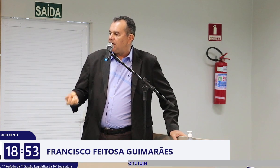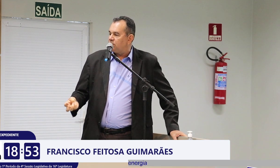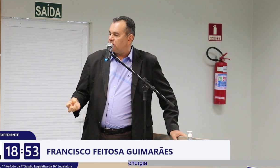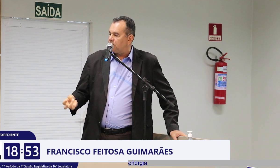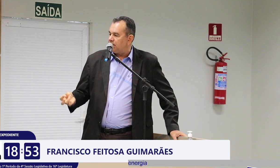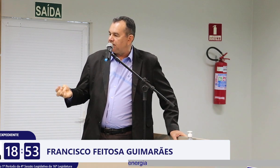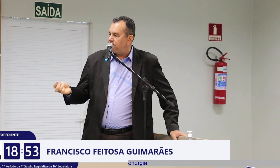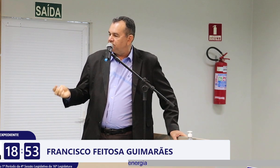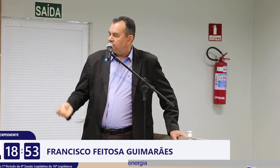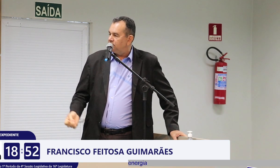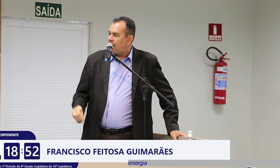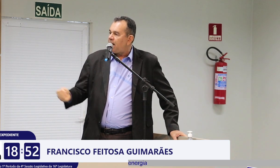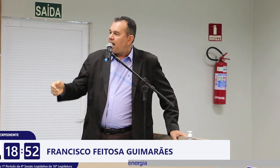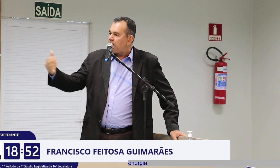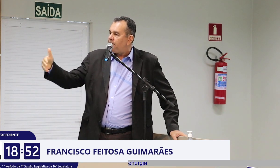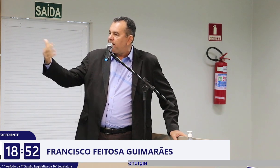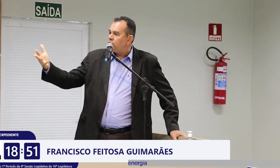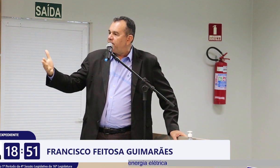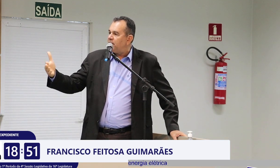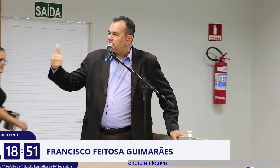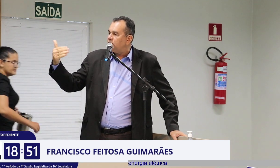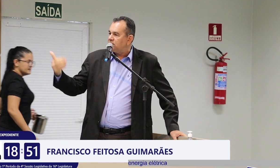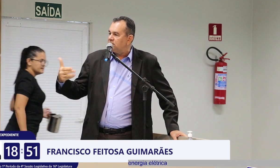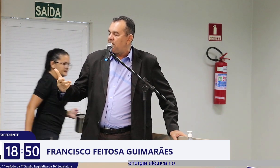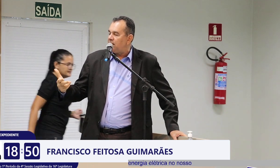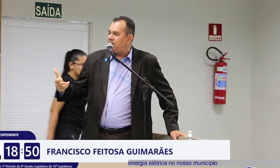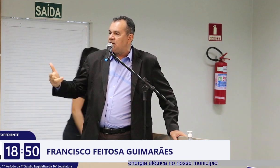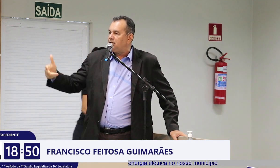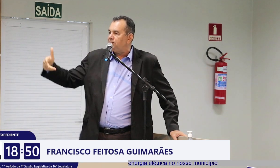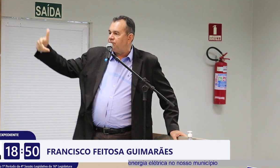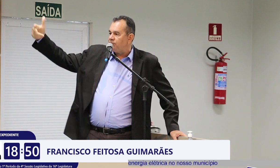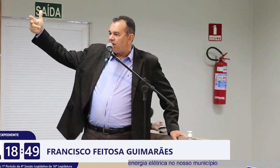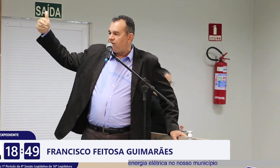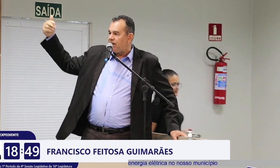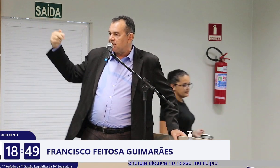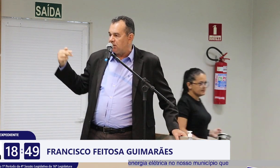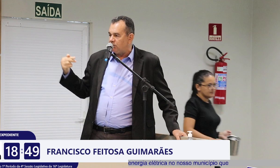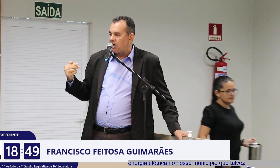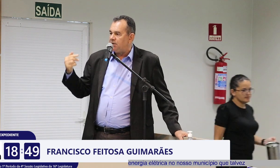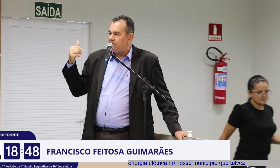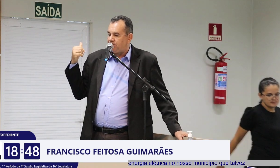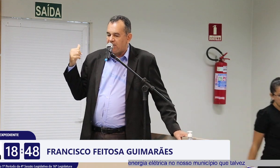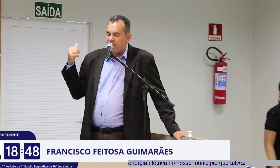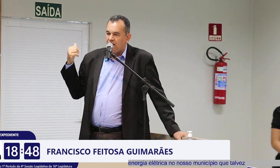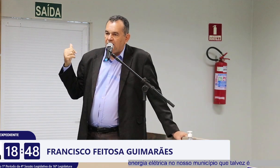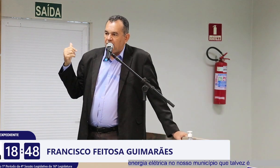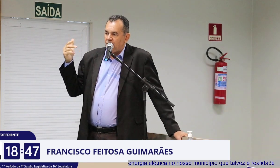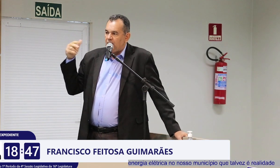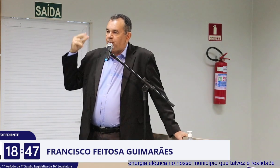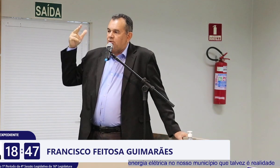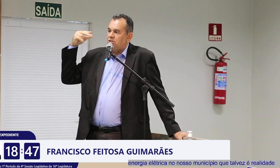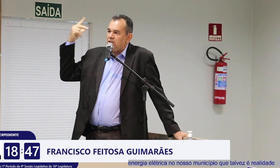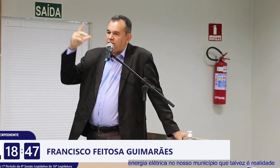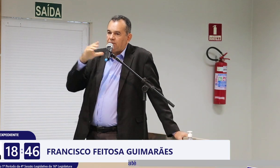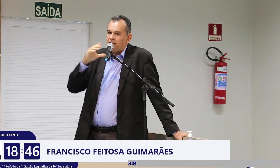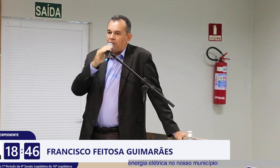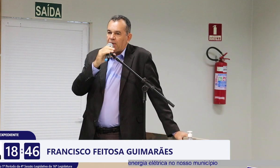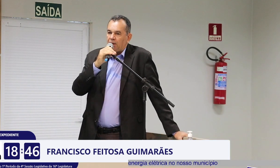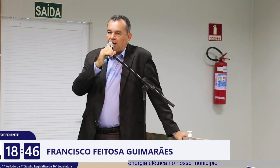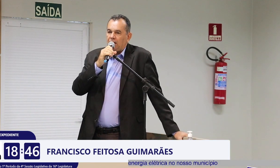aparelho de ar condicionado os aparelhos domésticos Estão sendo queimados a gente vai fazer o encaminhamento para uma